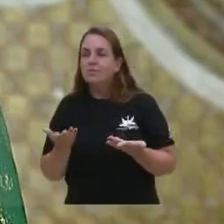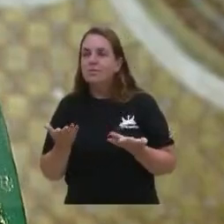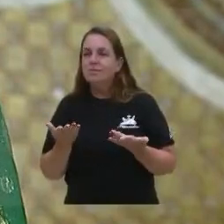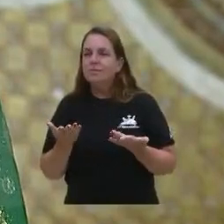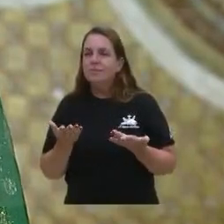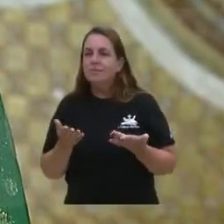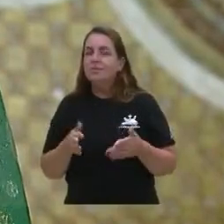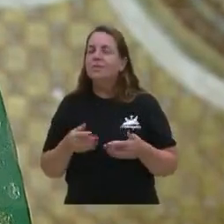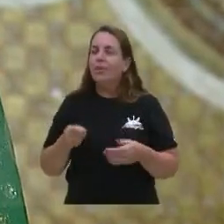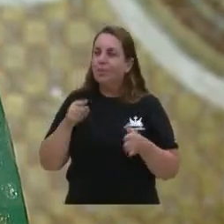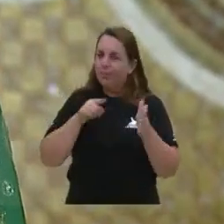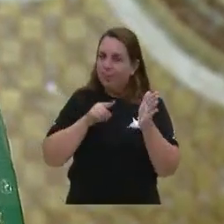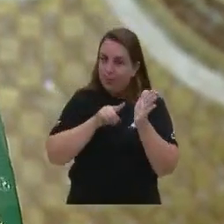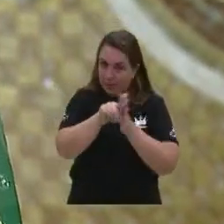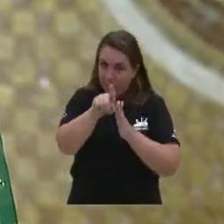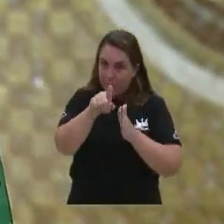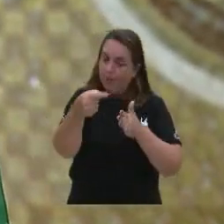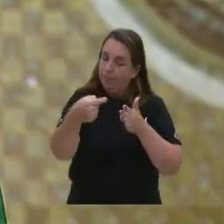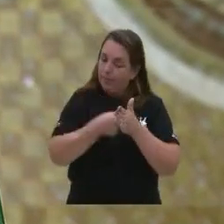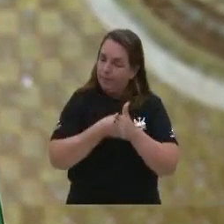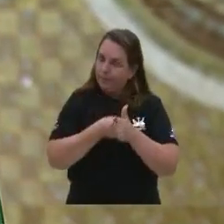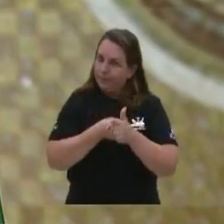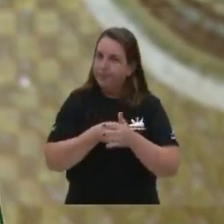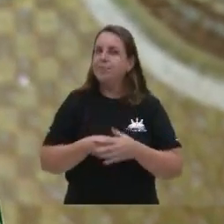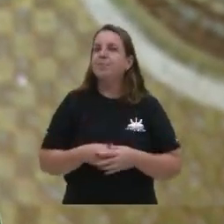Então eu volto a pergunta para mim e para você: